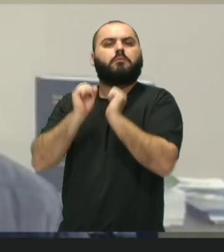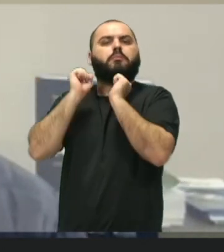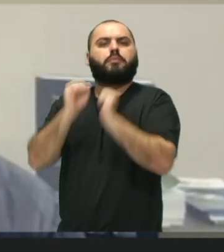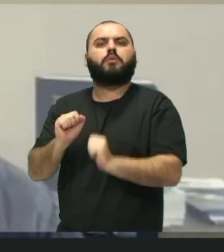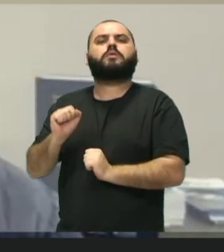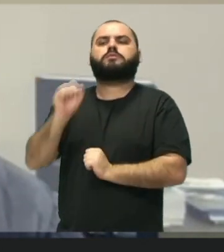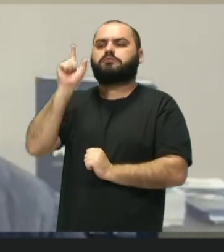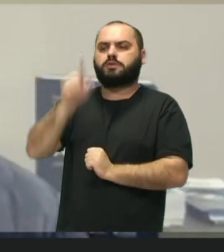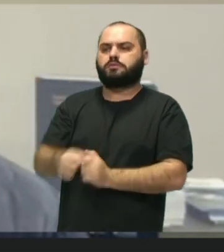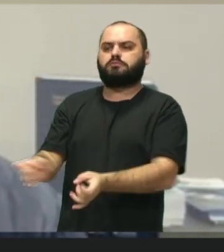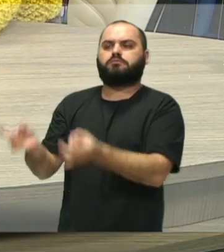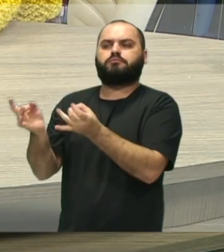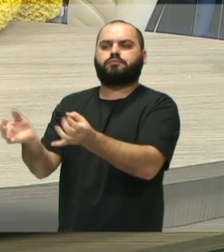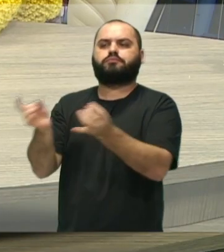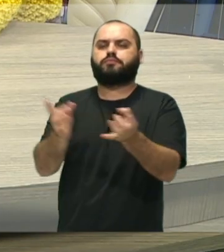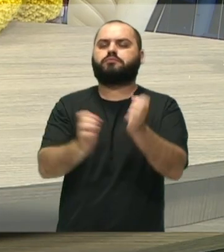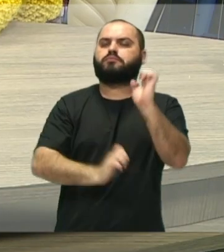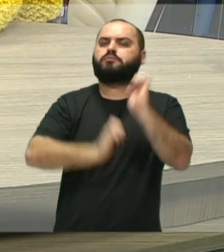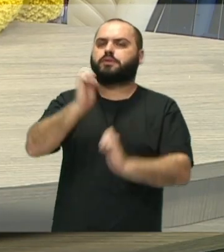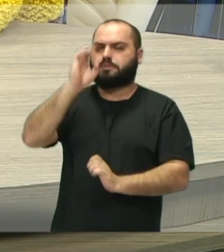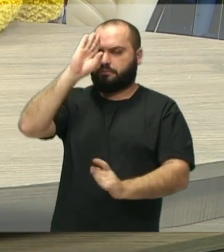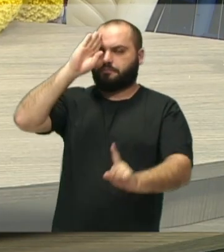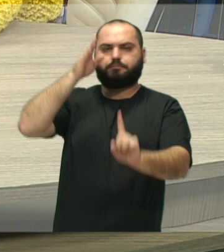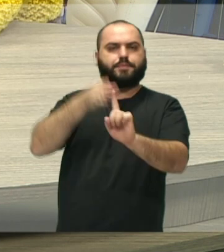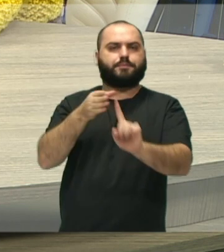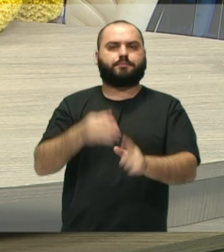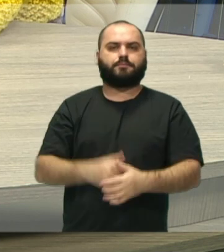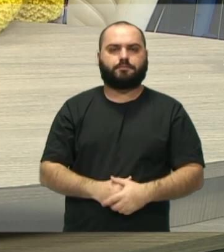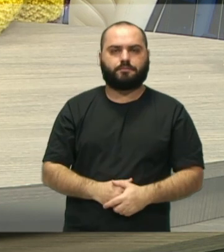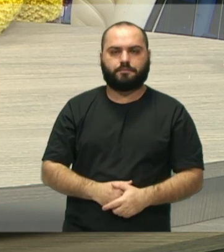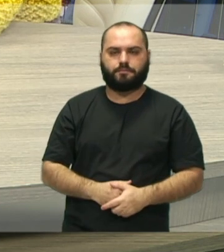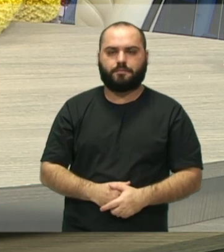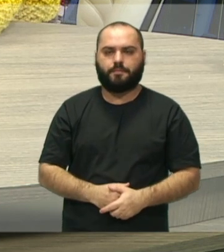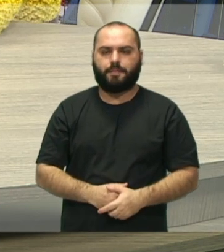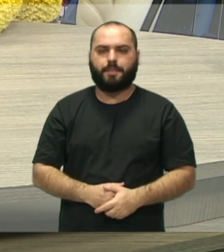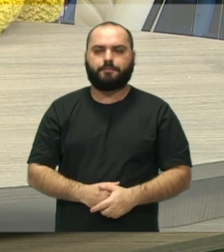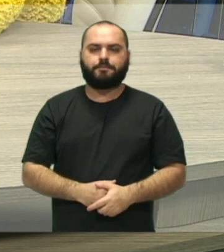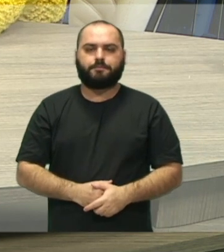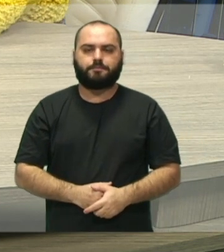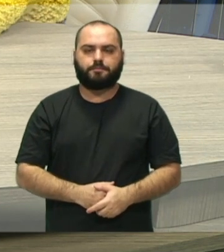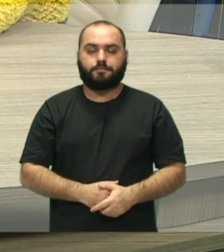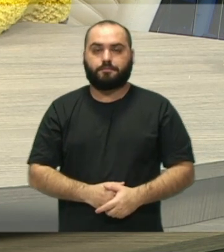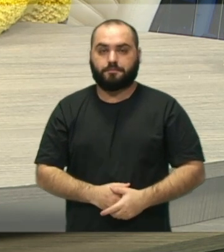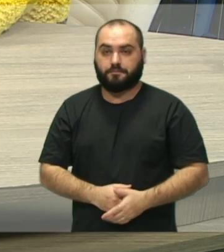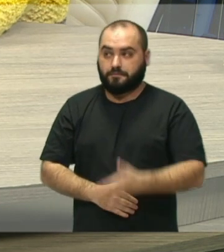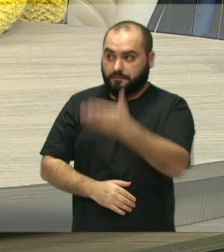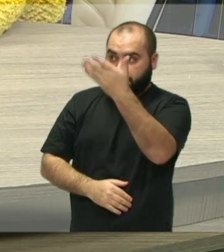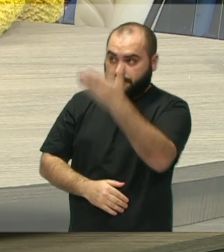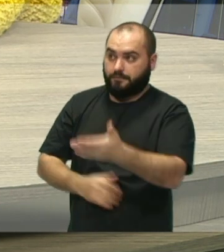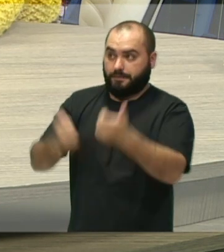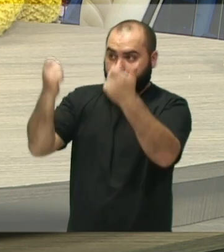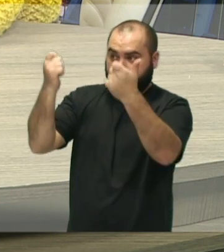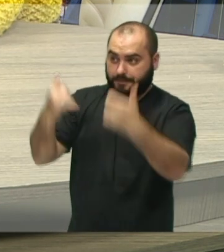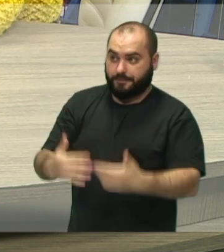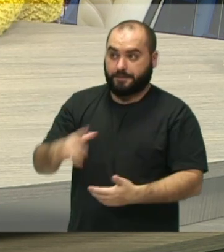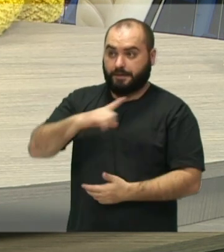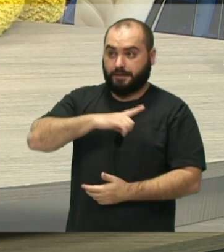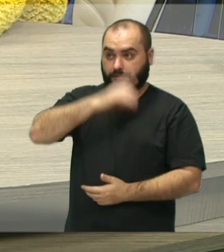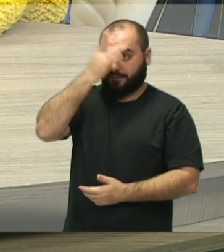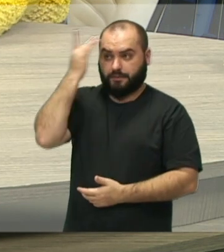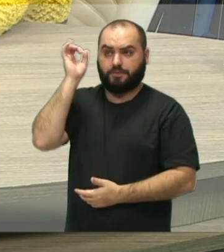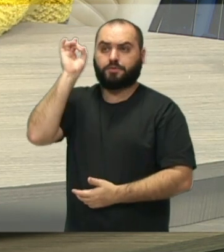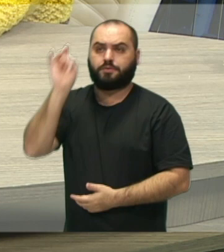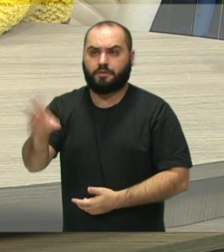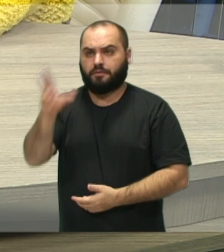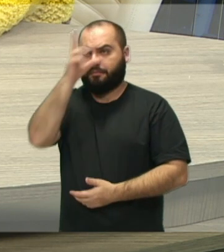canal de venda de uma empresa. Você falou, né, que tem muita gente que atrela a questão licitatória apenas à prefeitura,